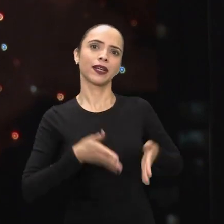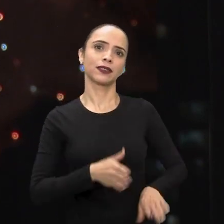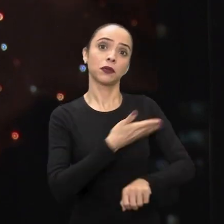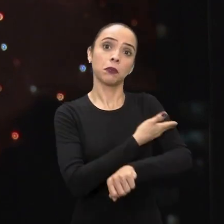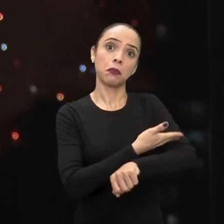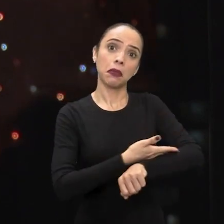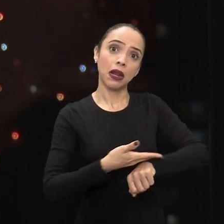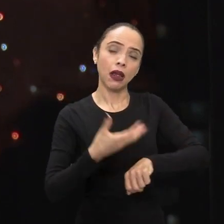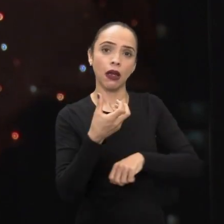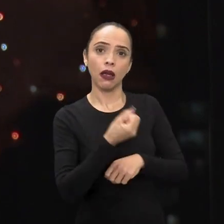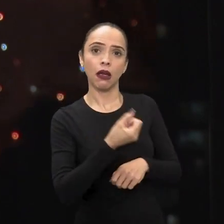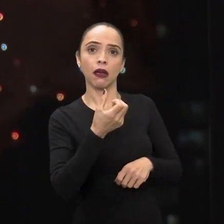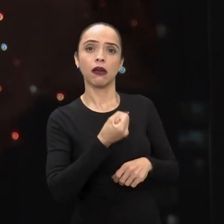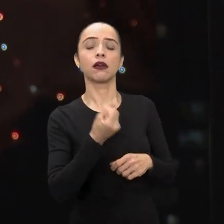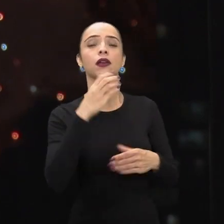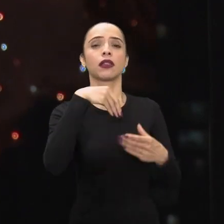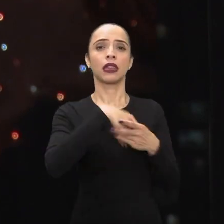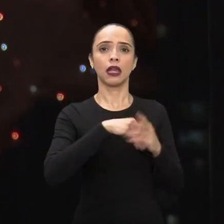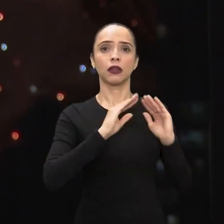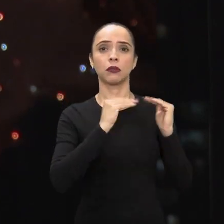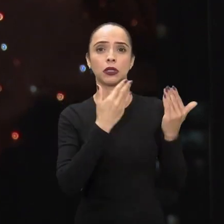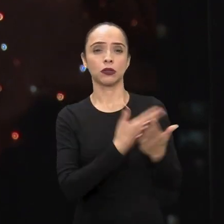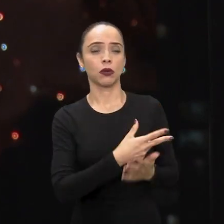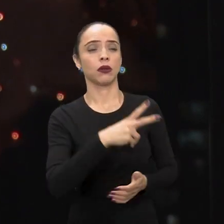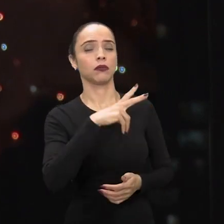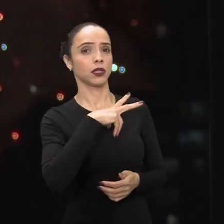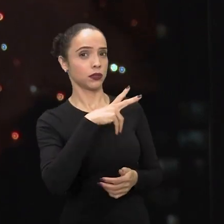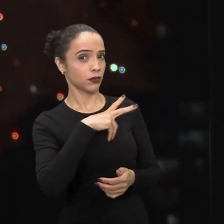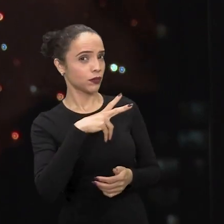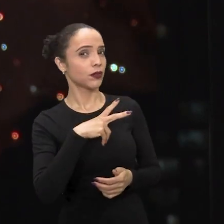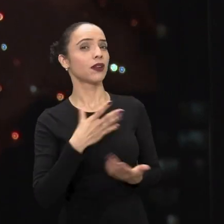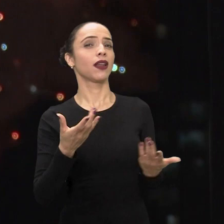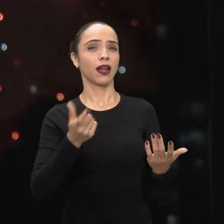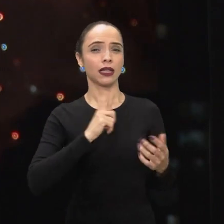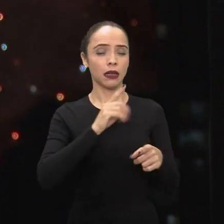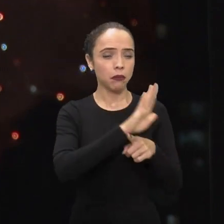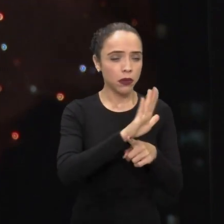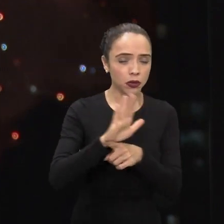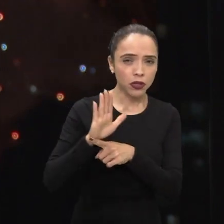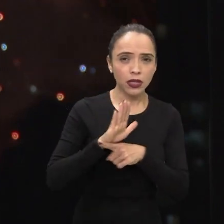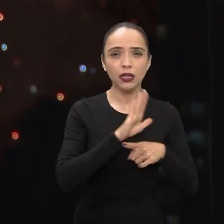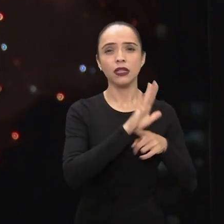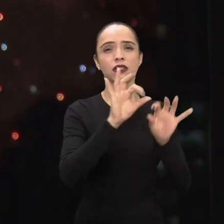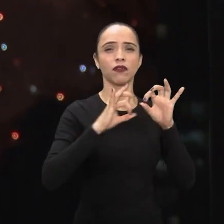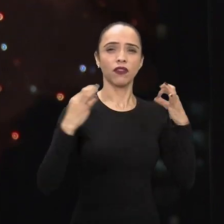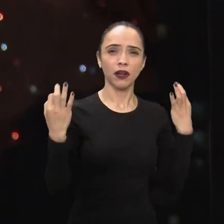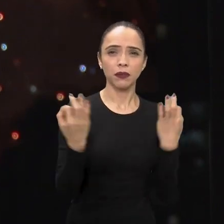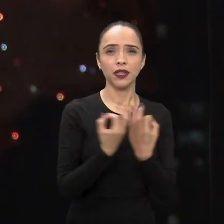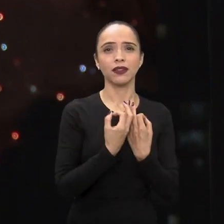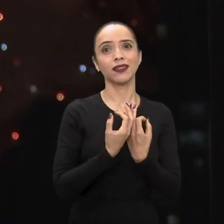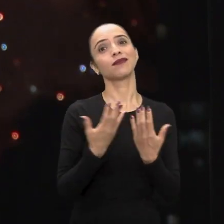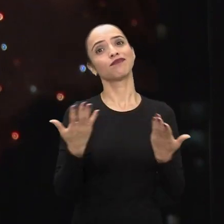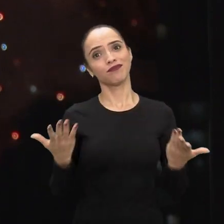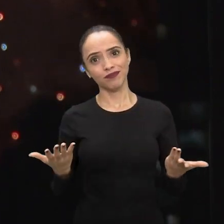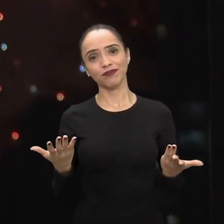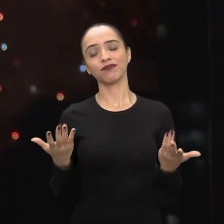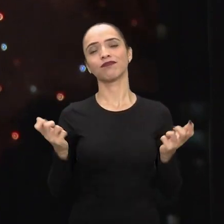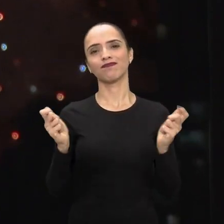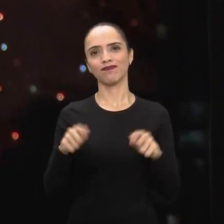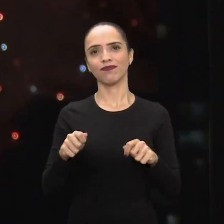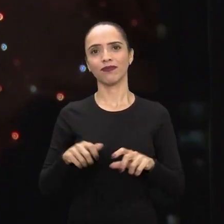branco que tá inserido numa escola particular né com toda proteção da